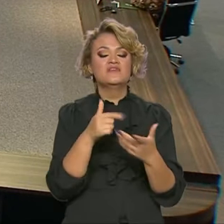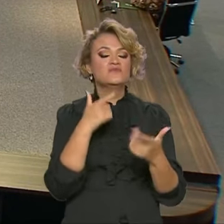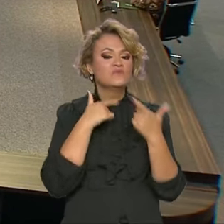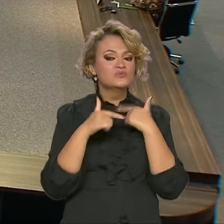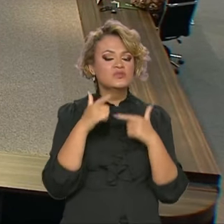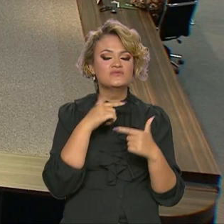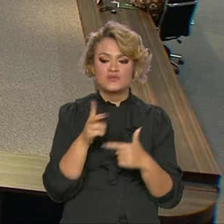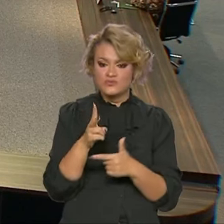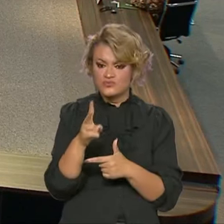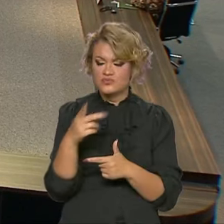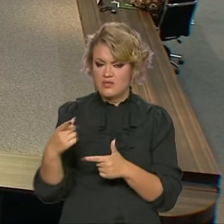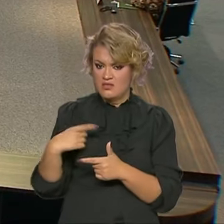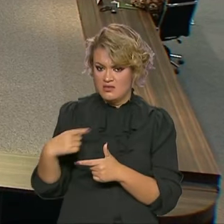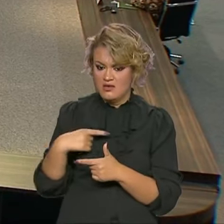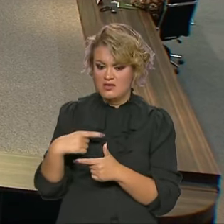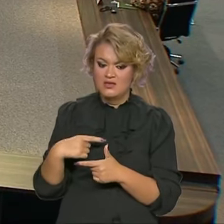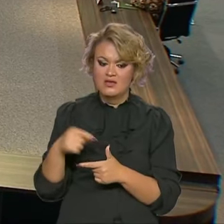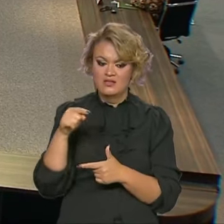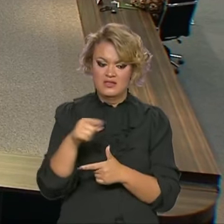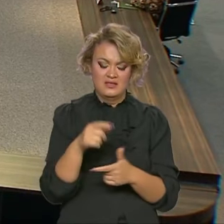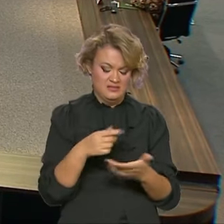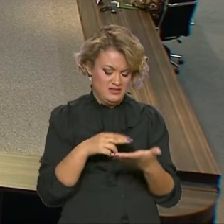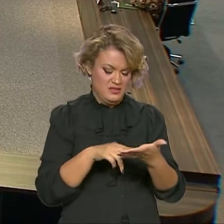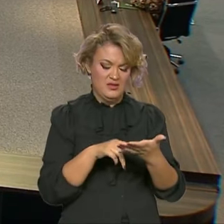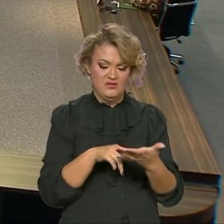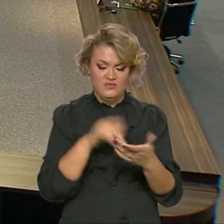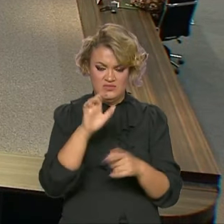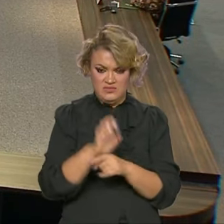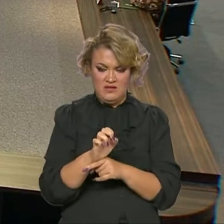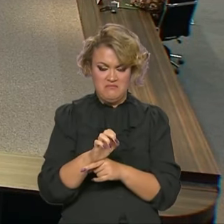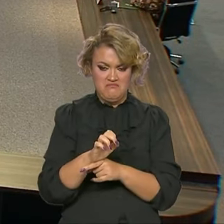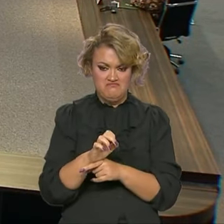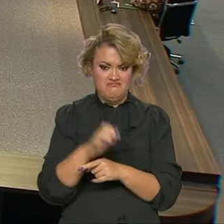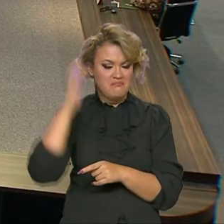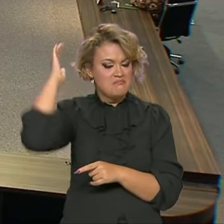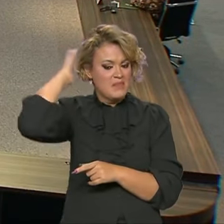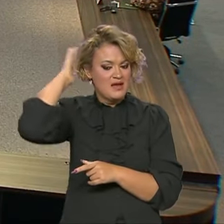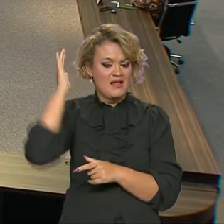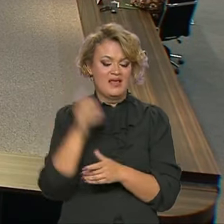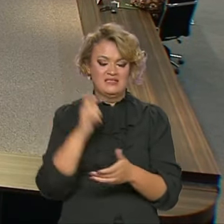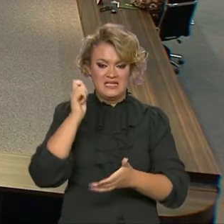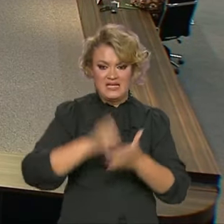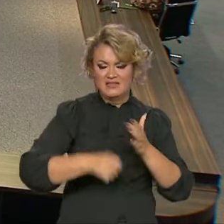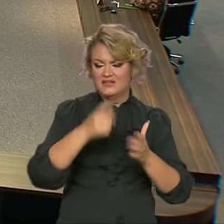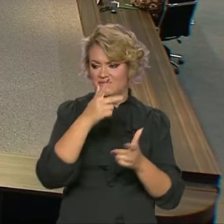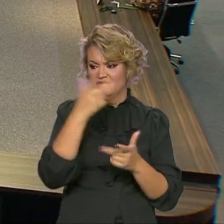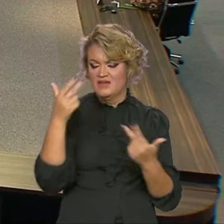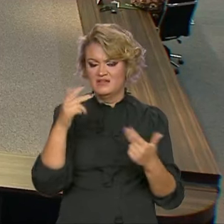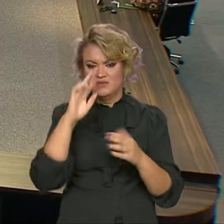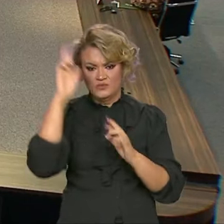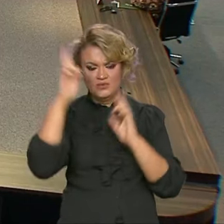aspirações contidas na Carta de Belém, esta carta assinada por dezenas de